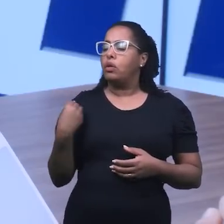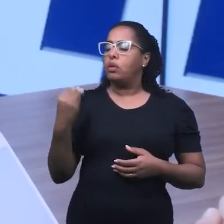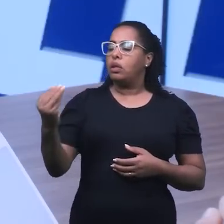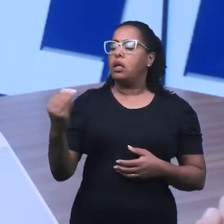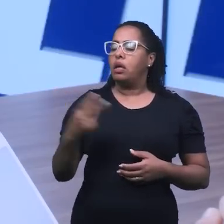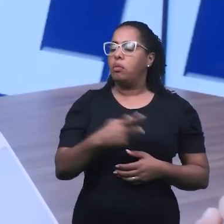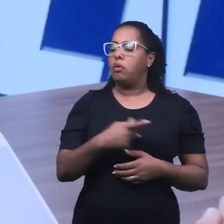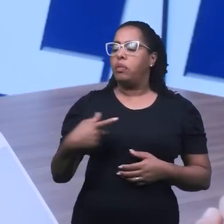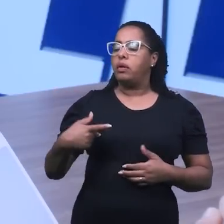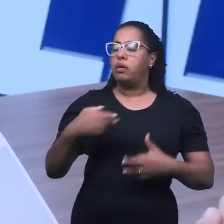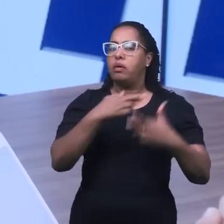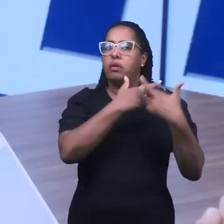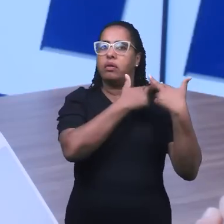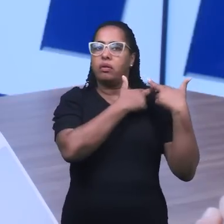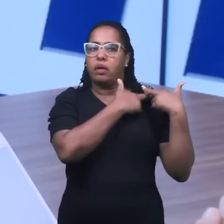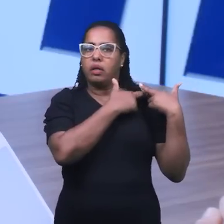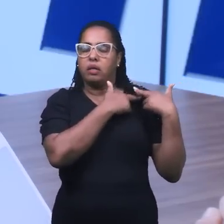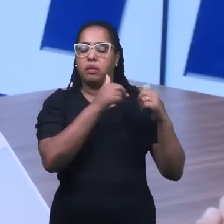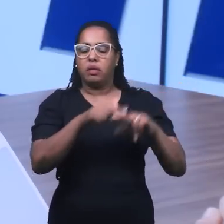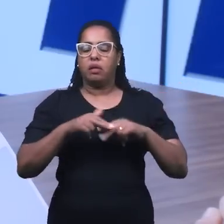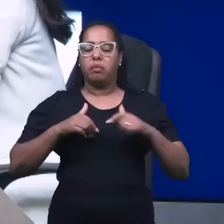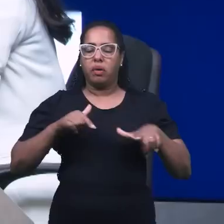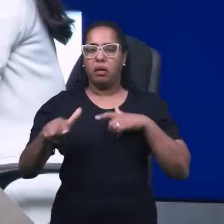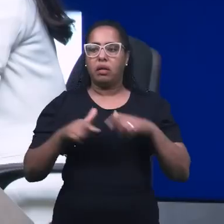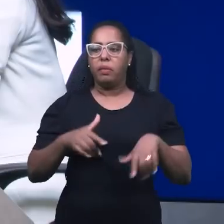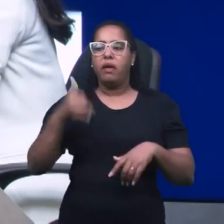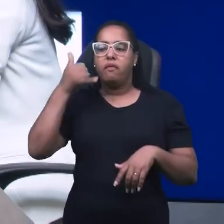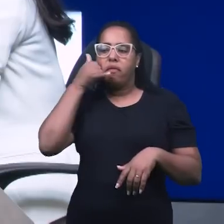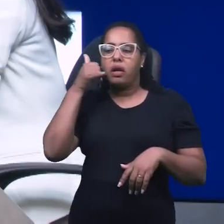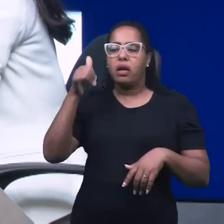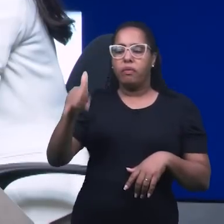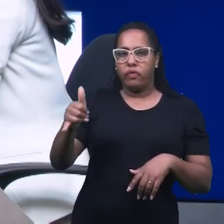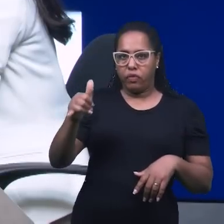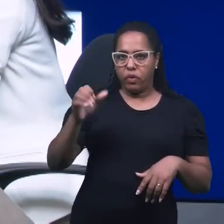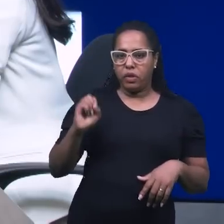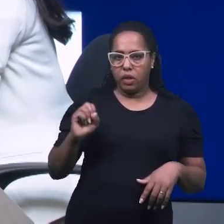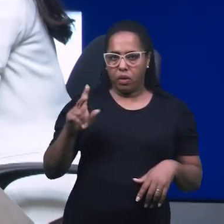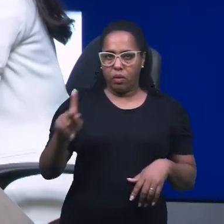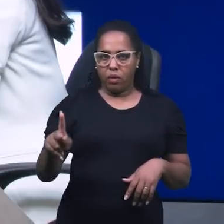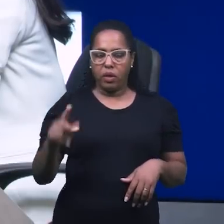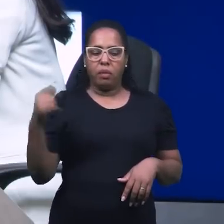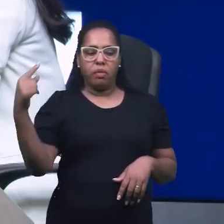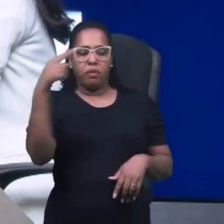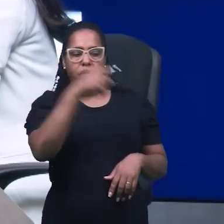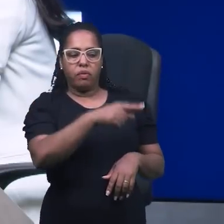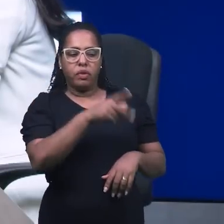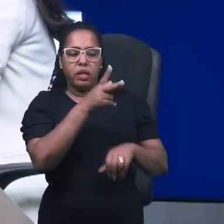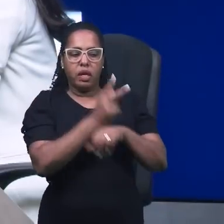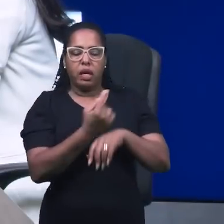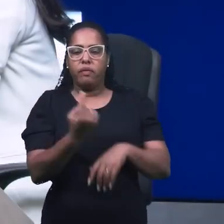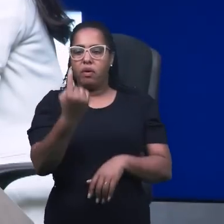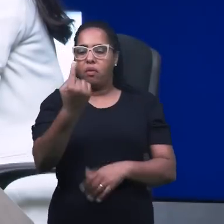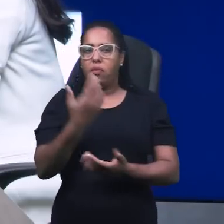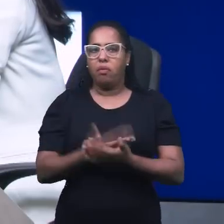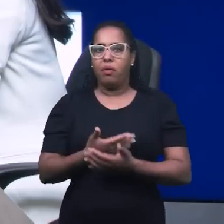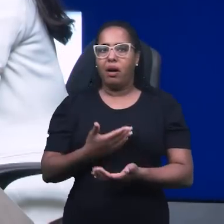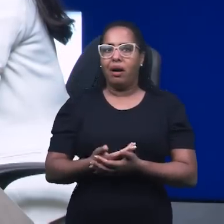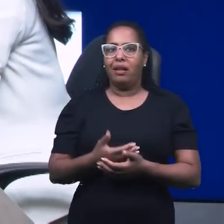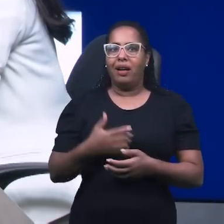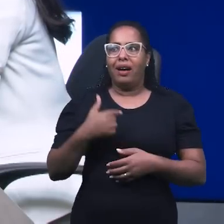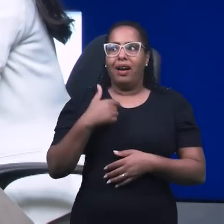contato para o pastor responsável, né, pelo trabalho. Ele vai entrar em contato com você, tá? Para você ir lá gravar uma